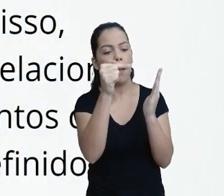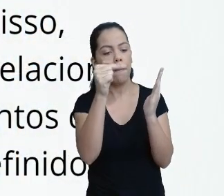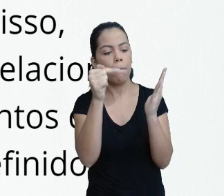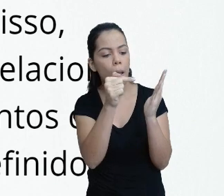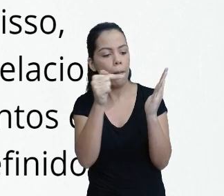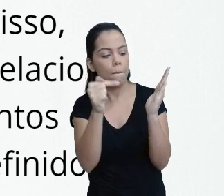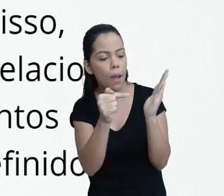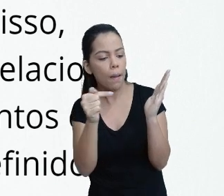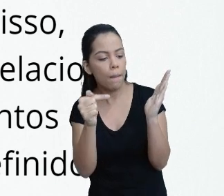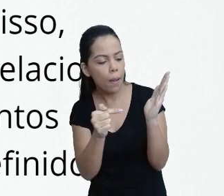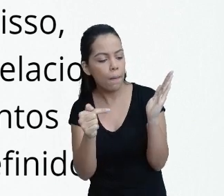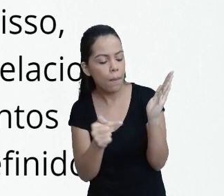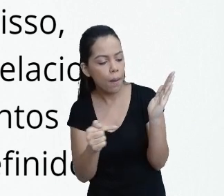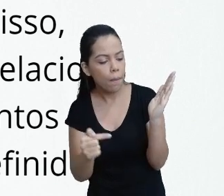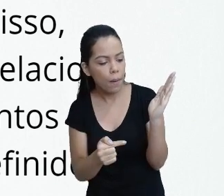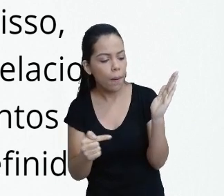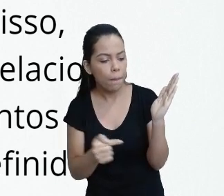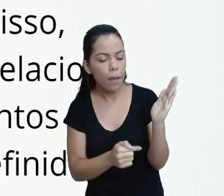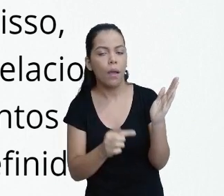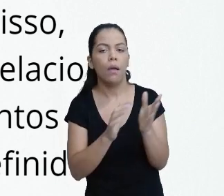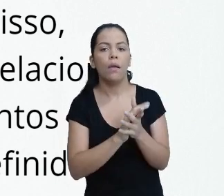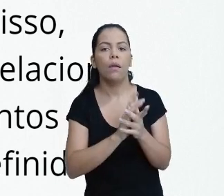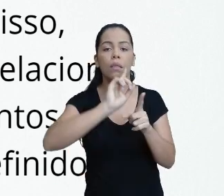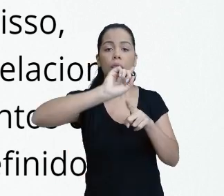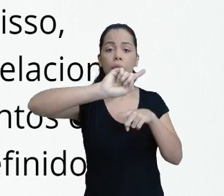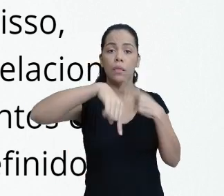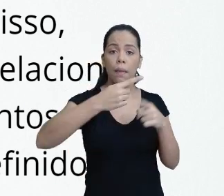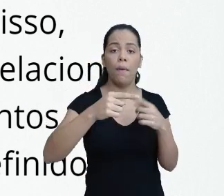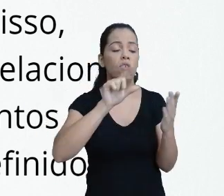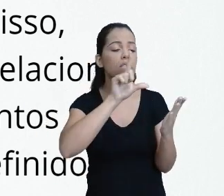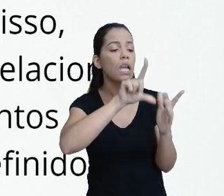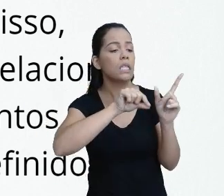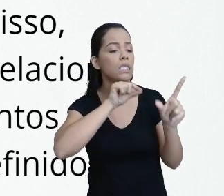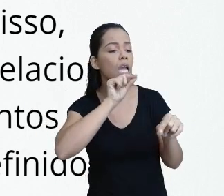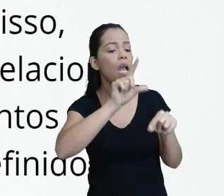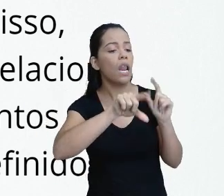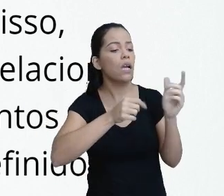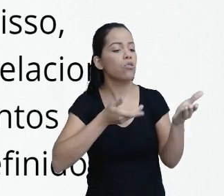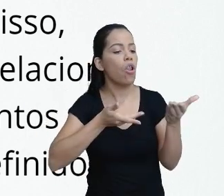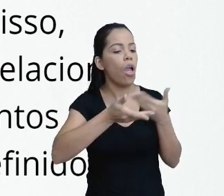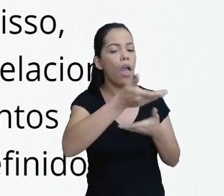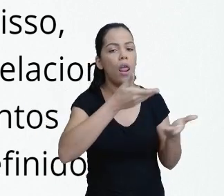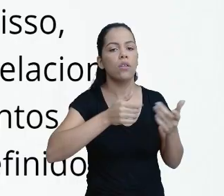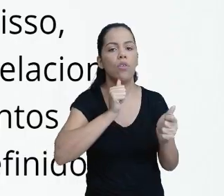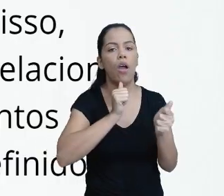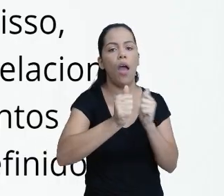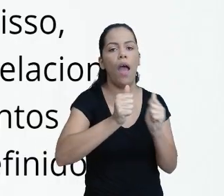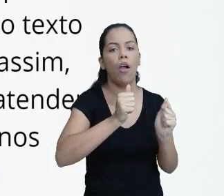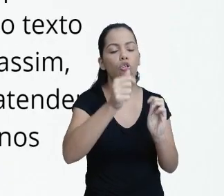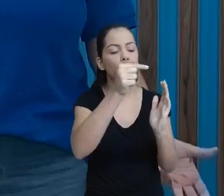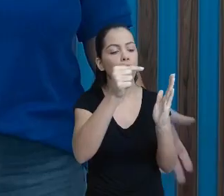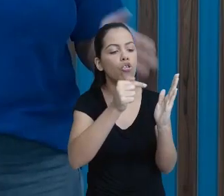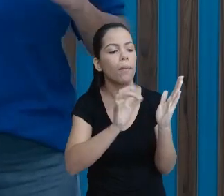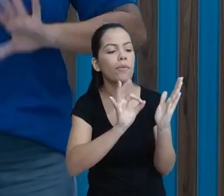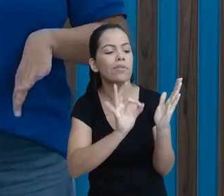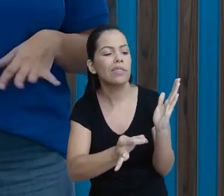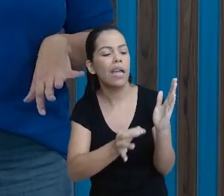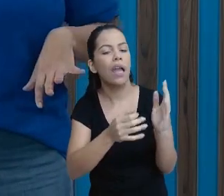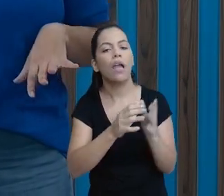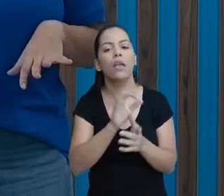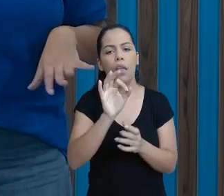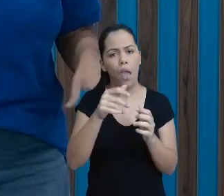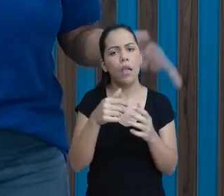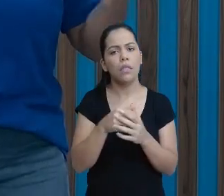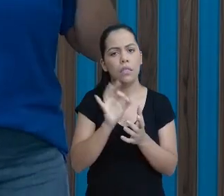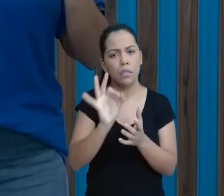desenvolvimento, conclusão. Depois, selecione e relacione seus argumentos em tópicos definidos, que é exatamente